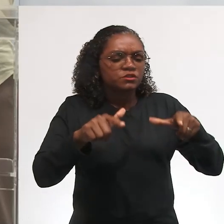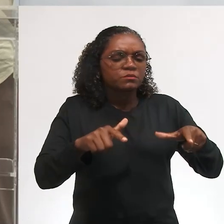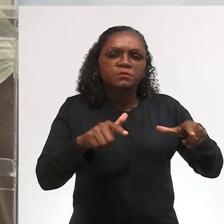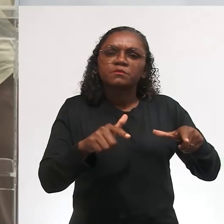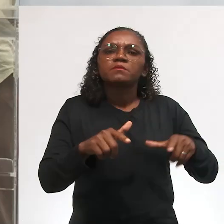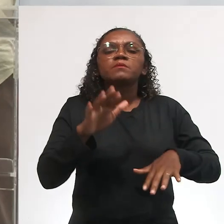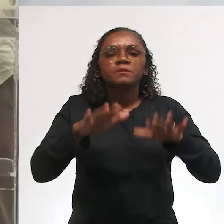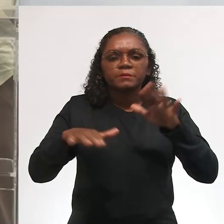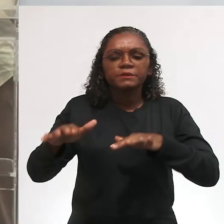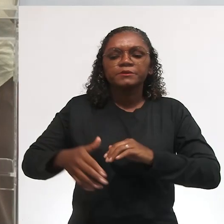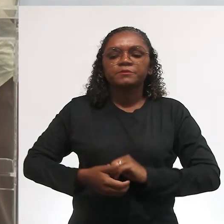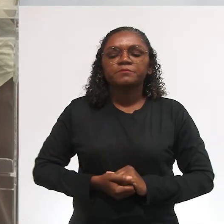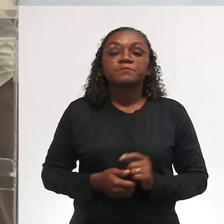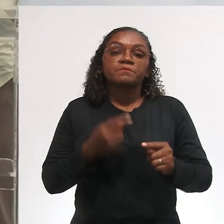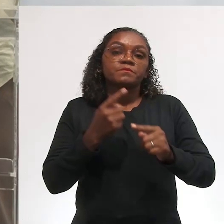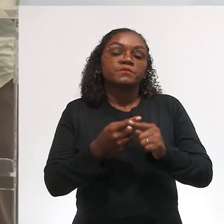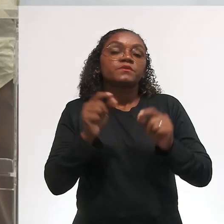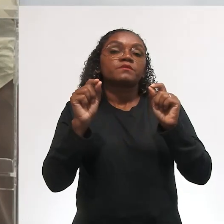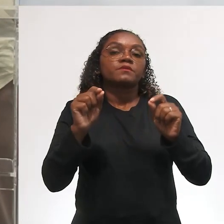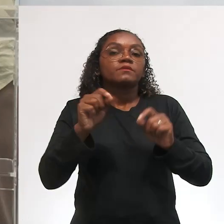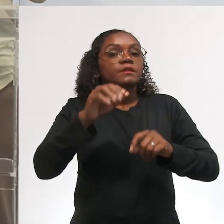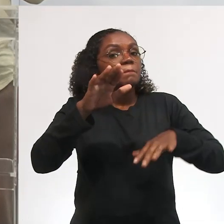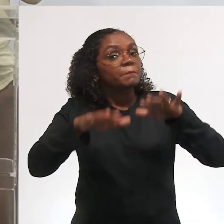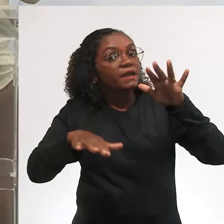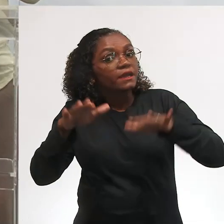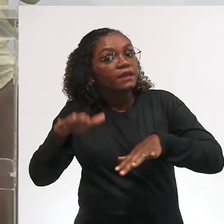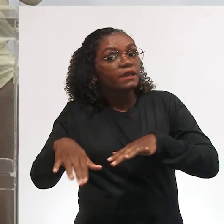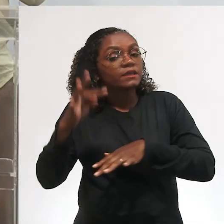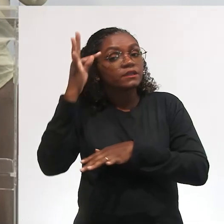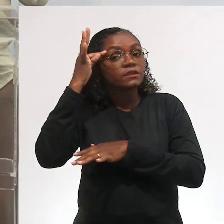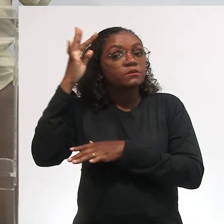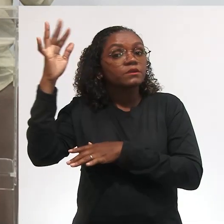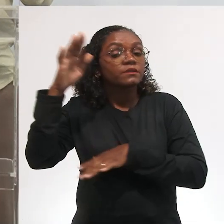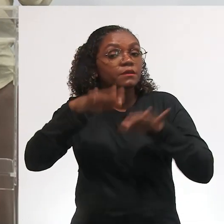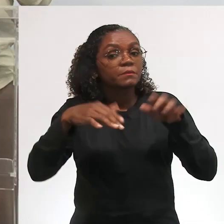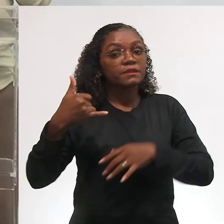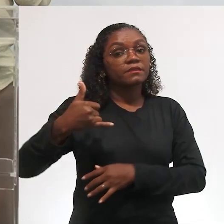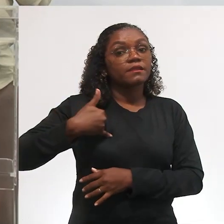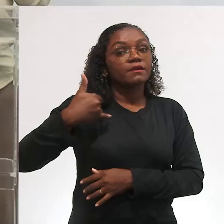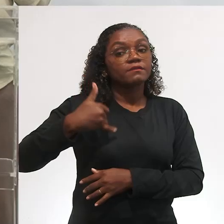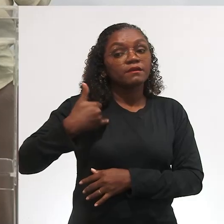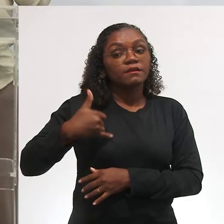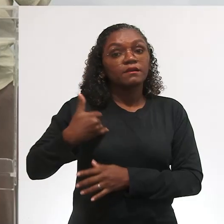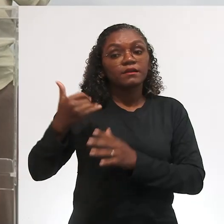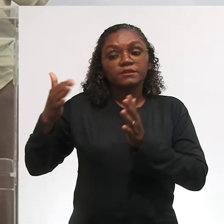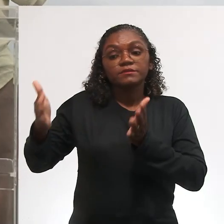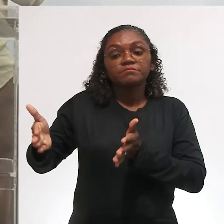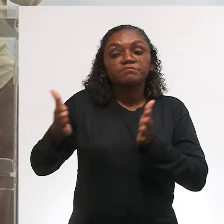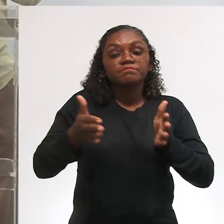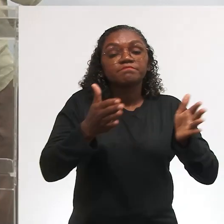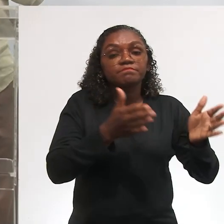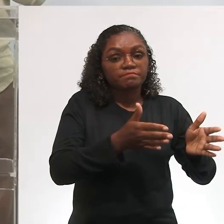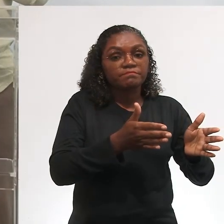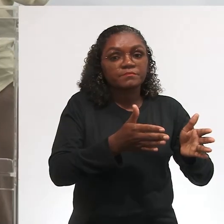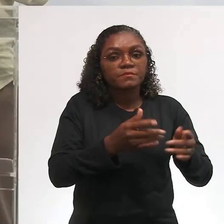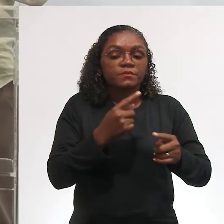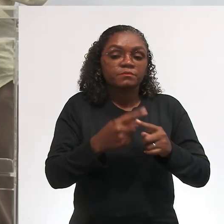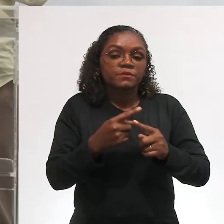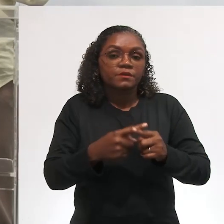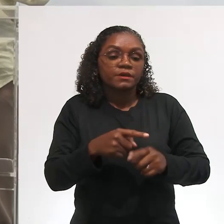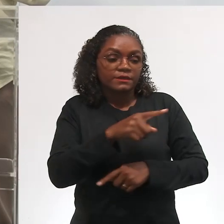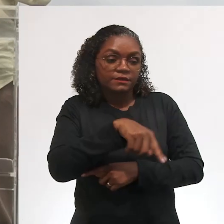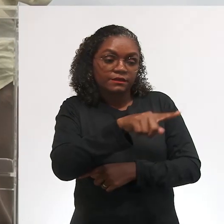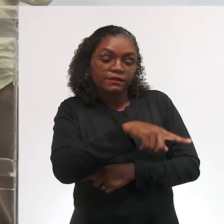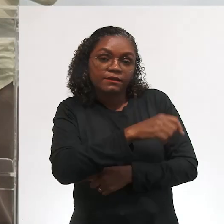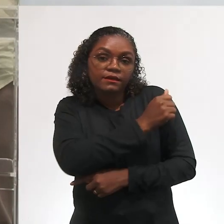a aplicação dessa teoria vai ter que ser feita de acordo com o que o aluno pode nos